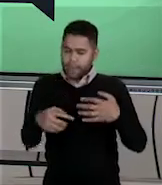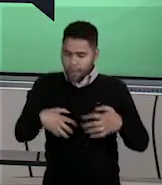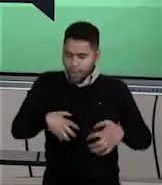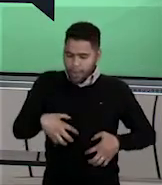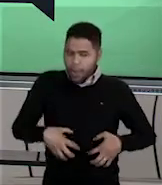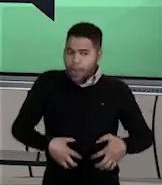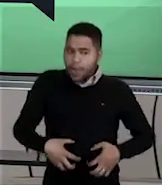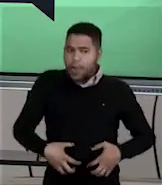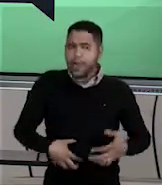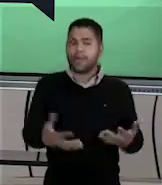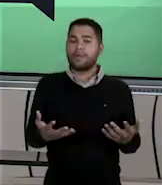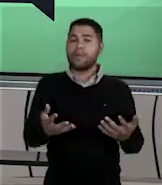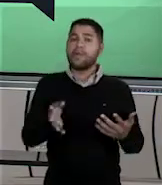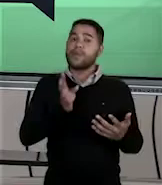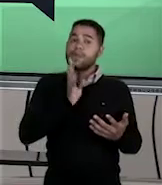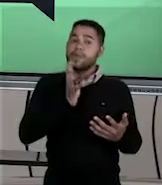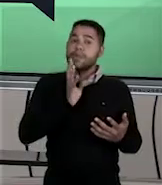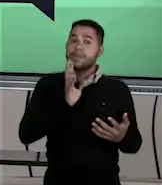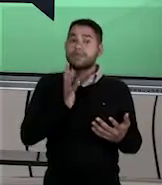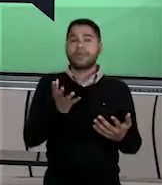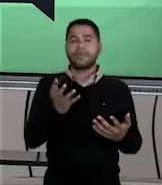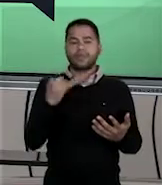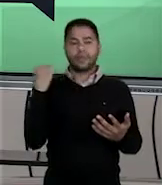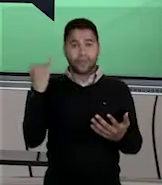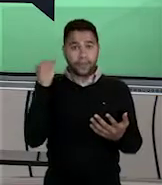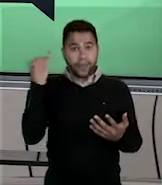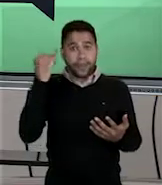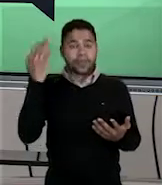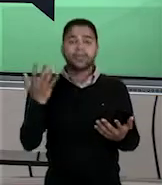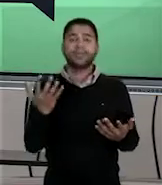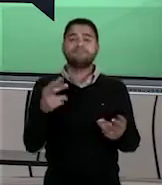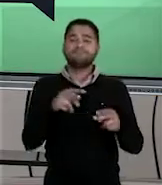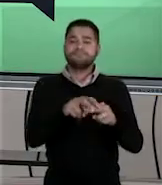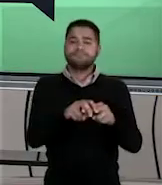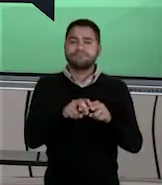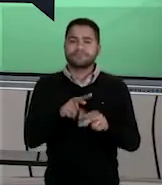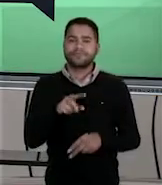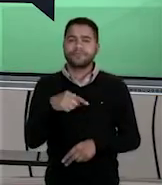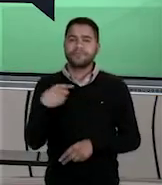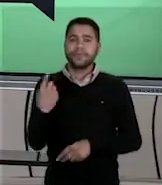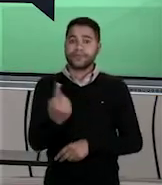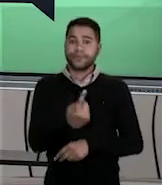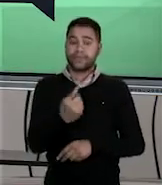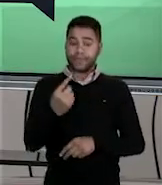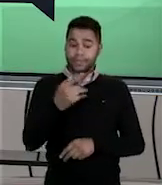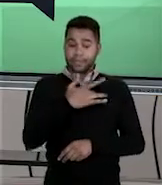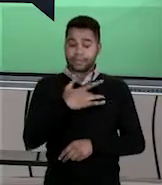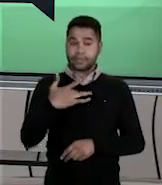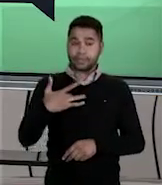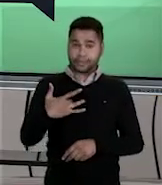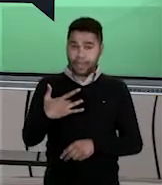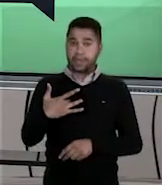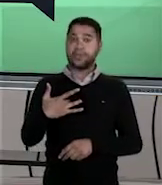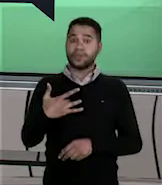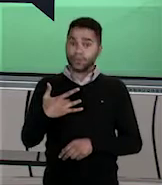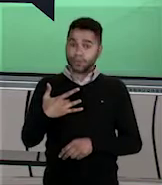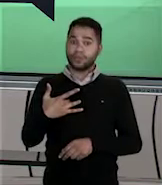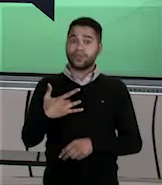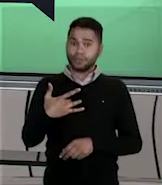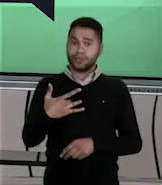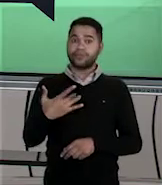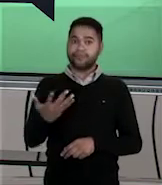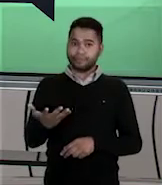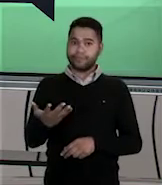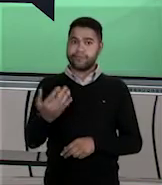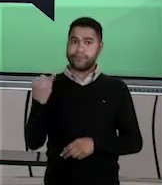órgãos. E conhecer os nossos órgãos é importante porque para a gente cuidar da nossa saúde e também da nossa